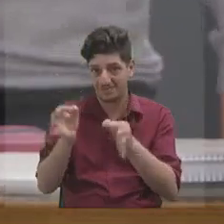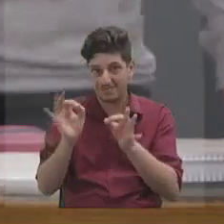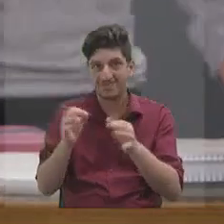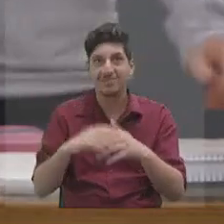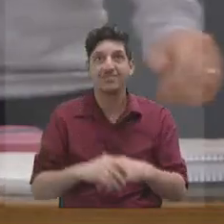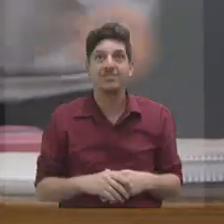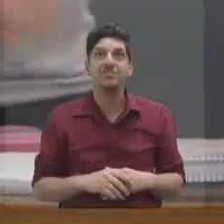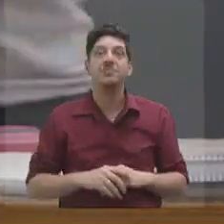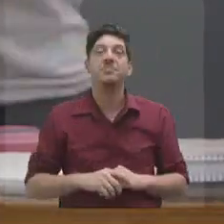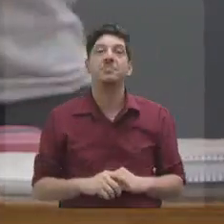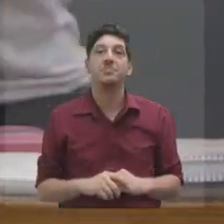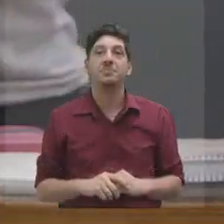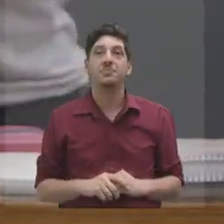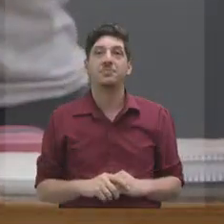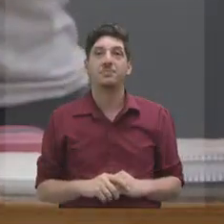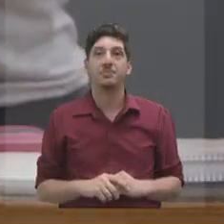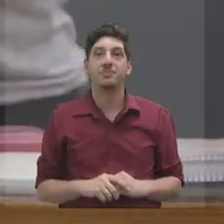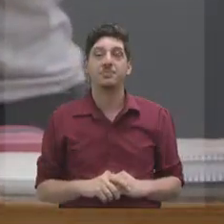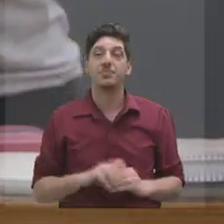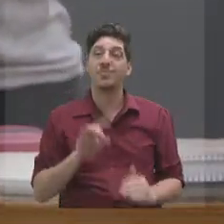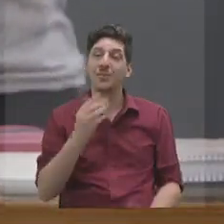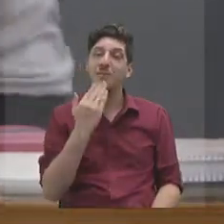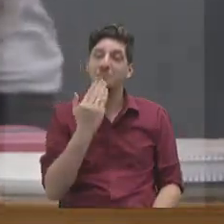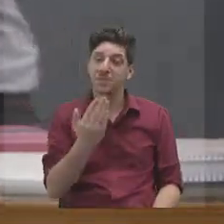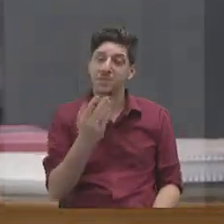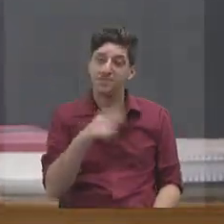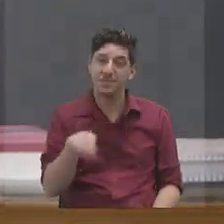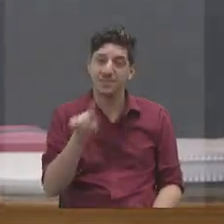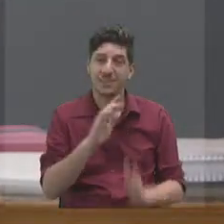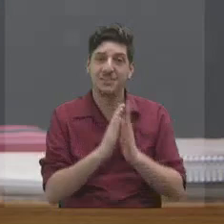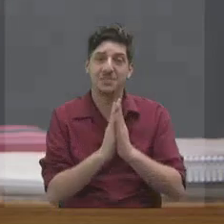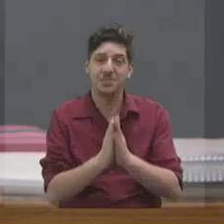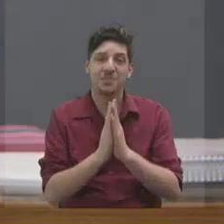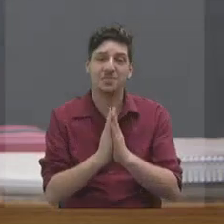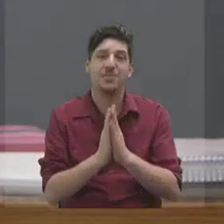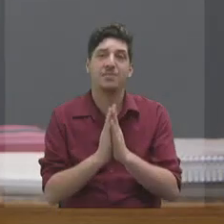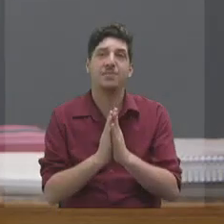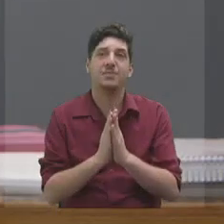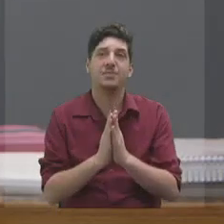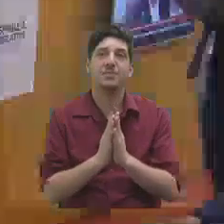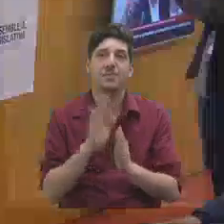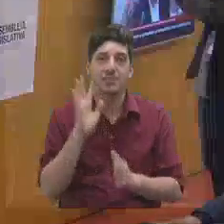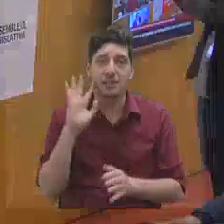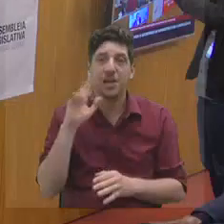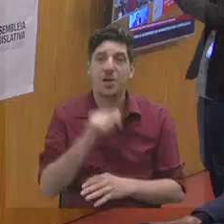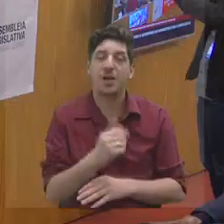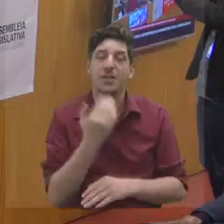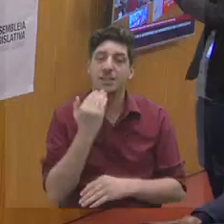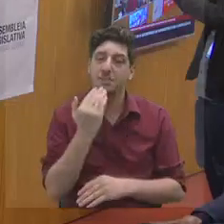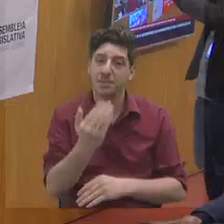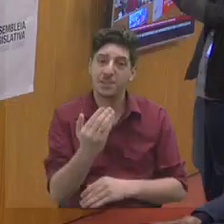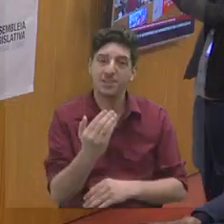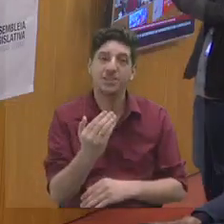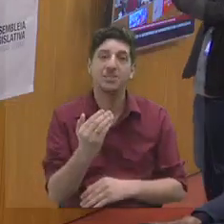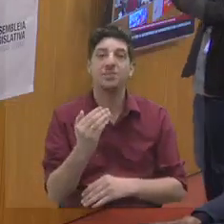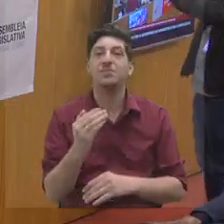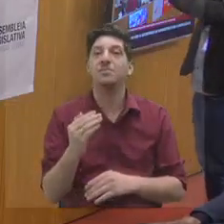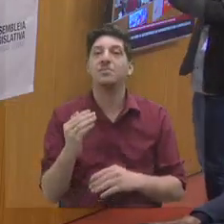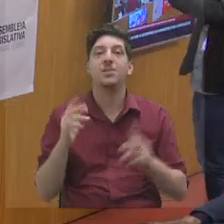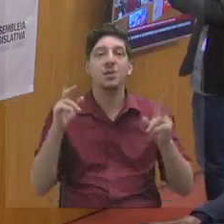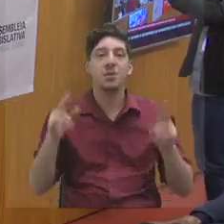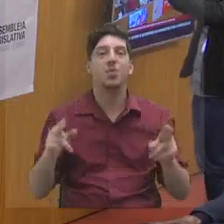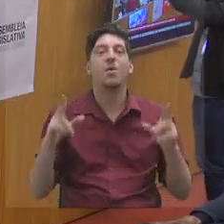só aqui né um pedido para ser feito e eu acredito que esse pedido Ele é de milhares de motoristas